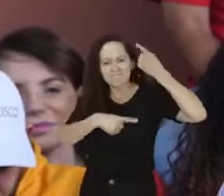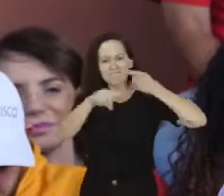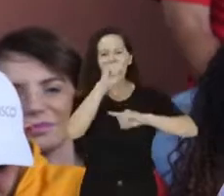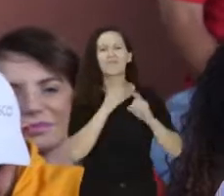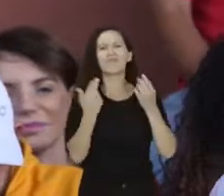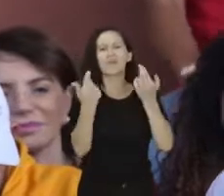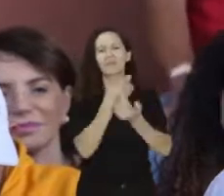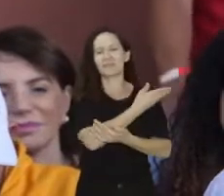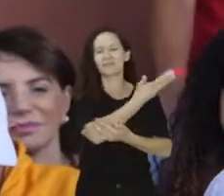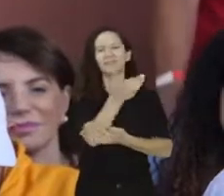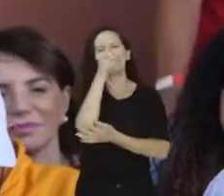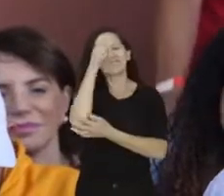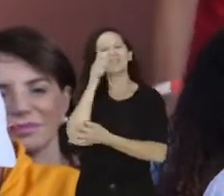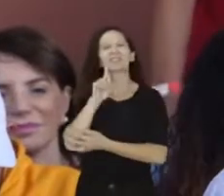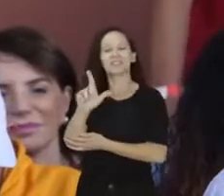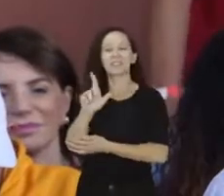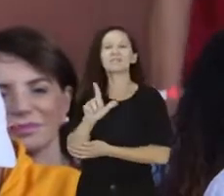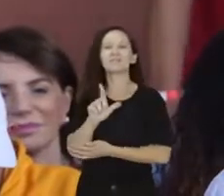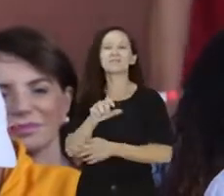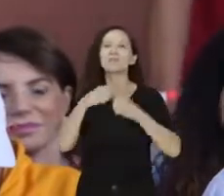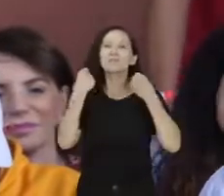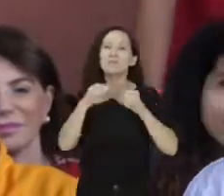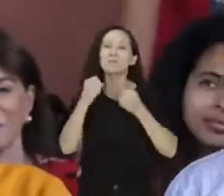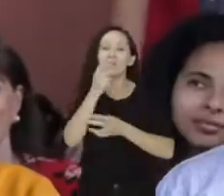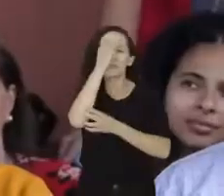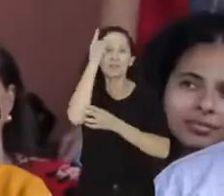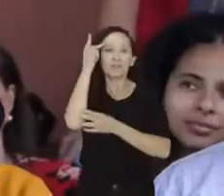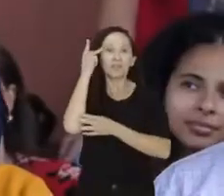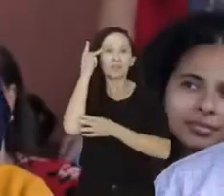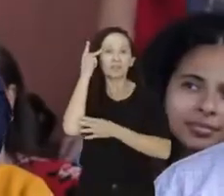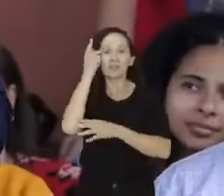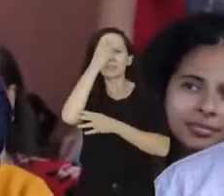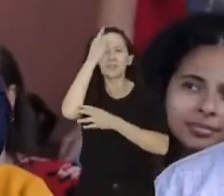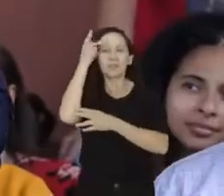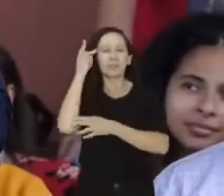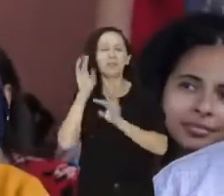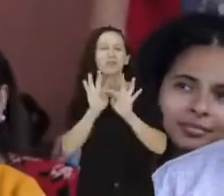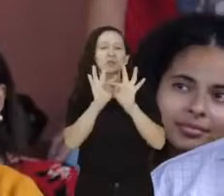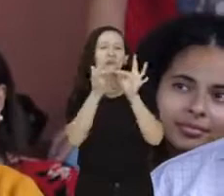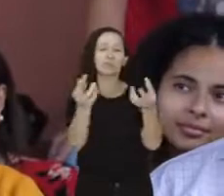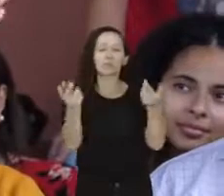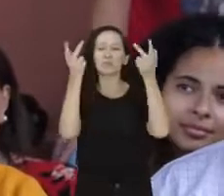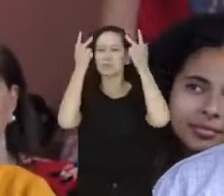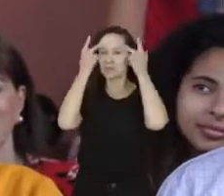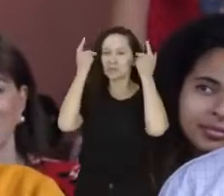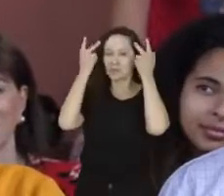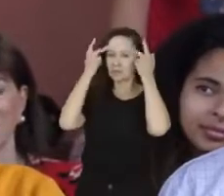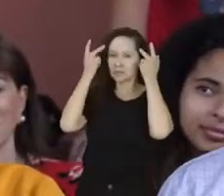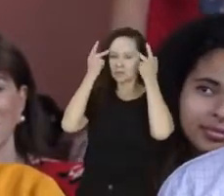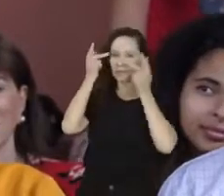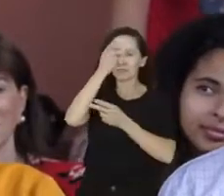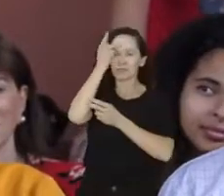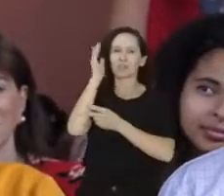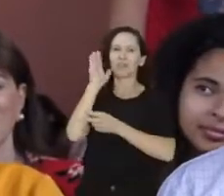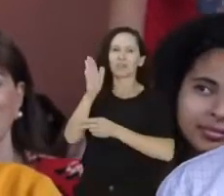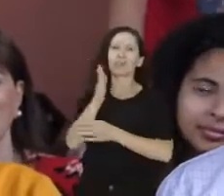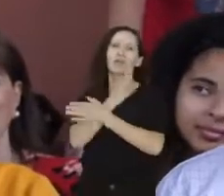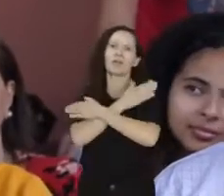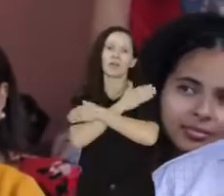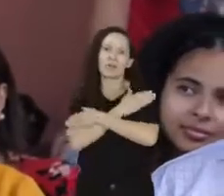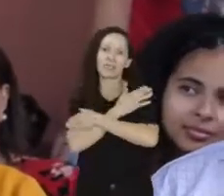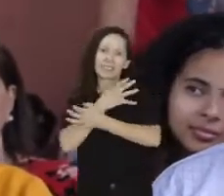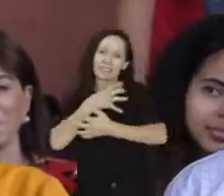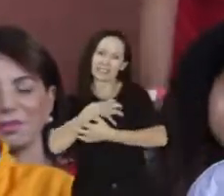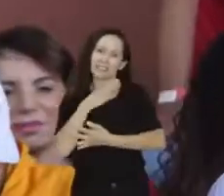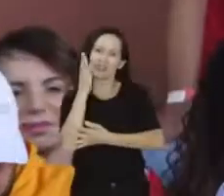essa coisa depende de pessoas, pessoas comuns, pessoas que já ficaram desempregadas, pessoas que